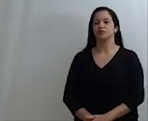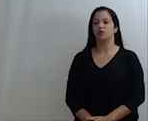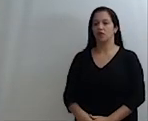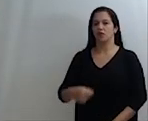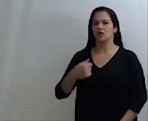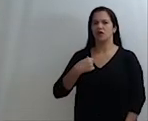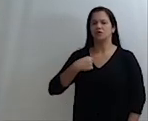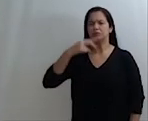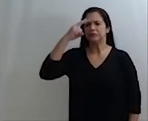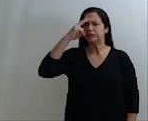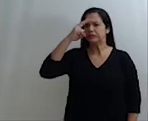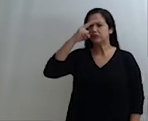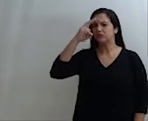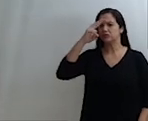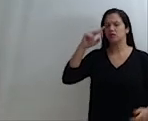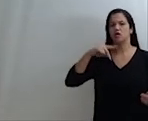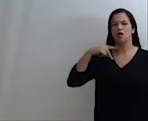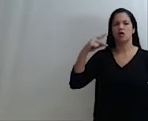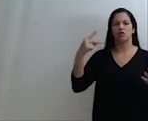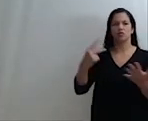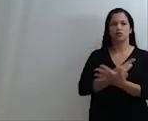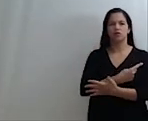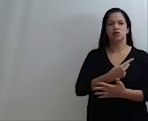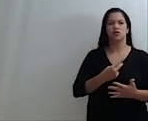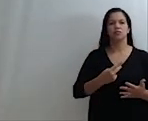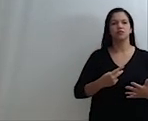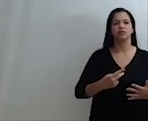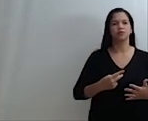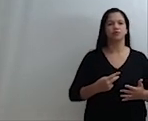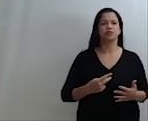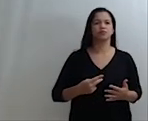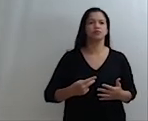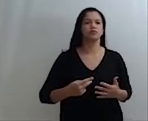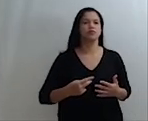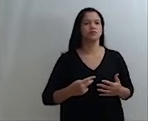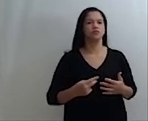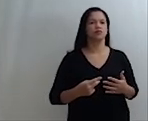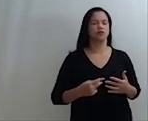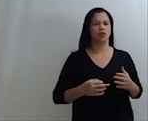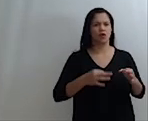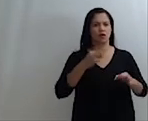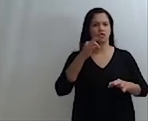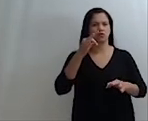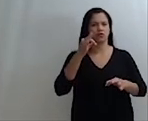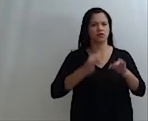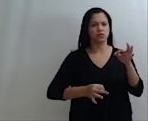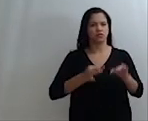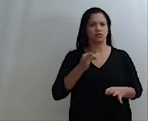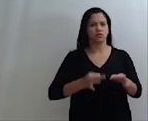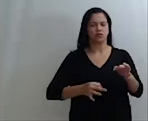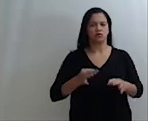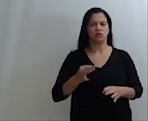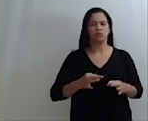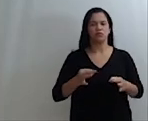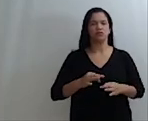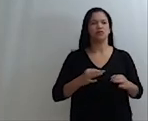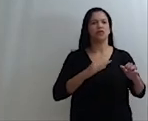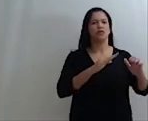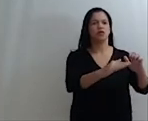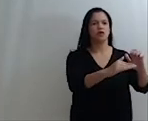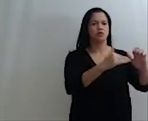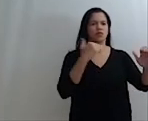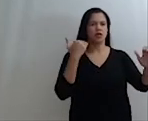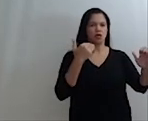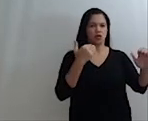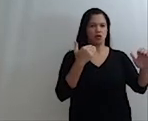de um caso em que eh nós julgamos na sexta turma em que a vítima recebeu um e-mail do delegado de polícia com a foto